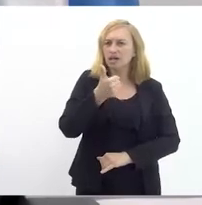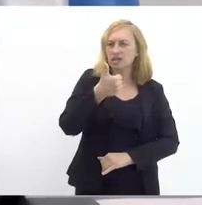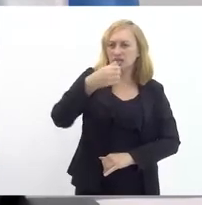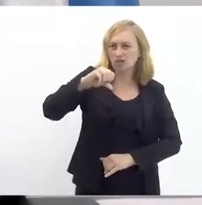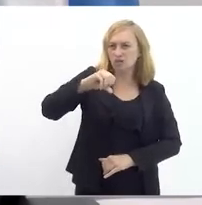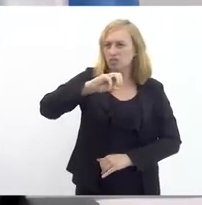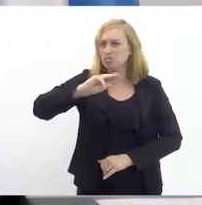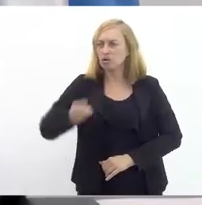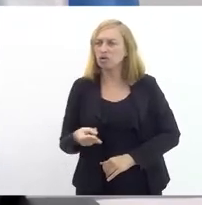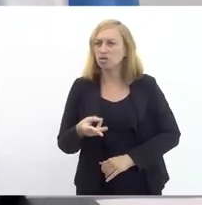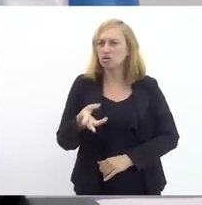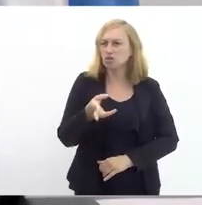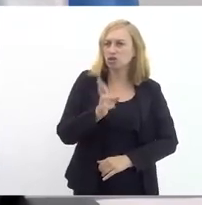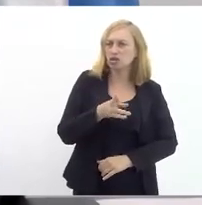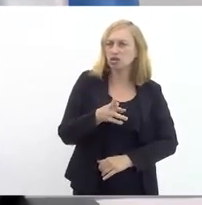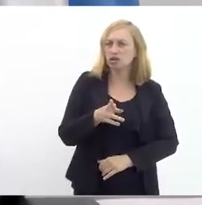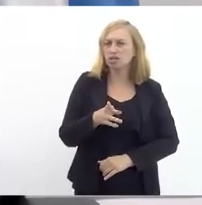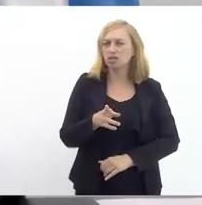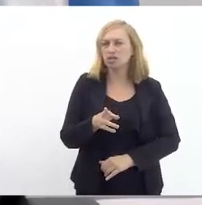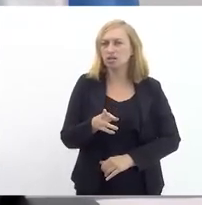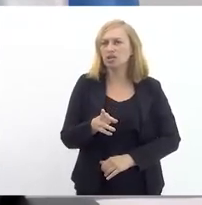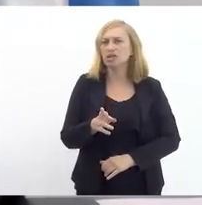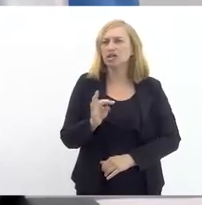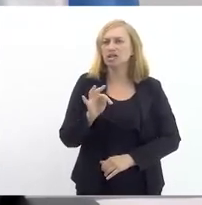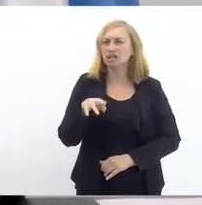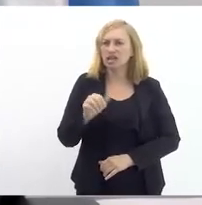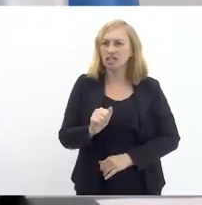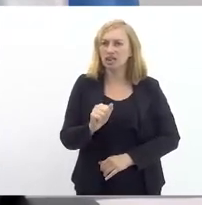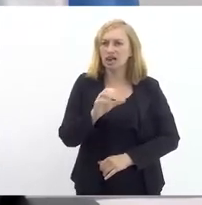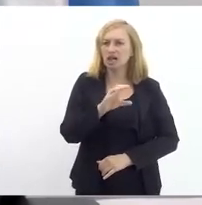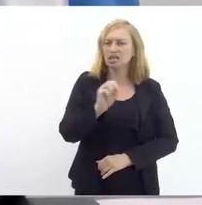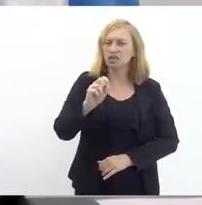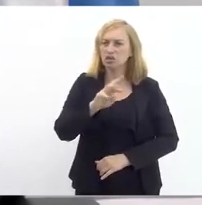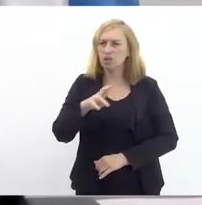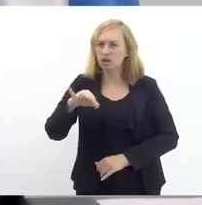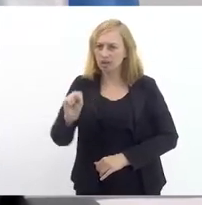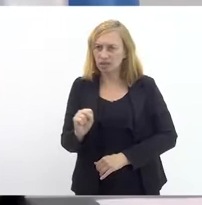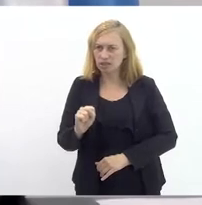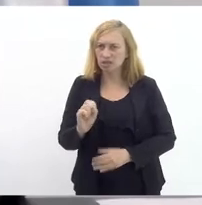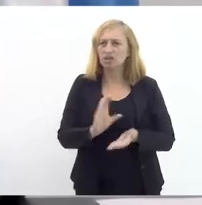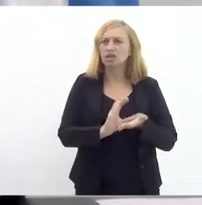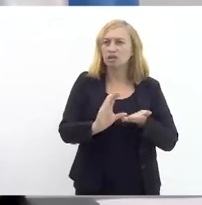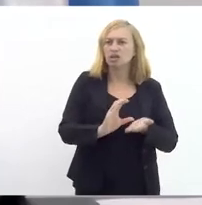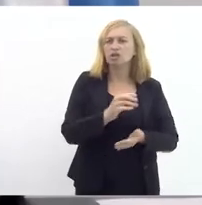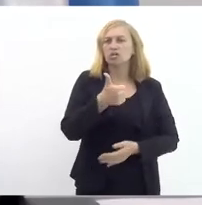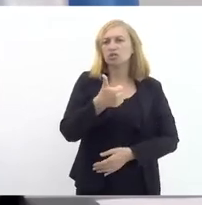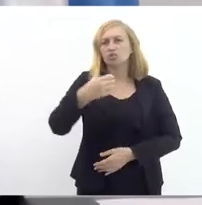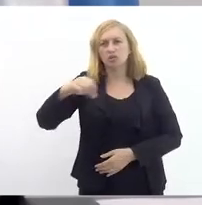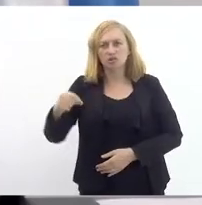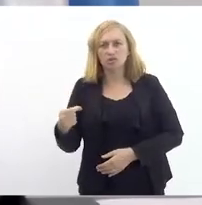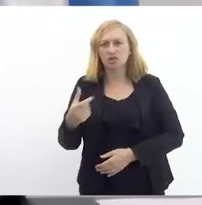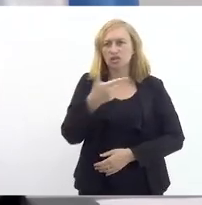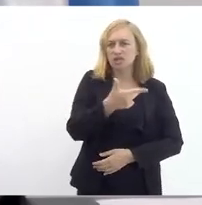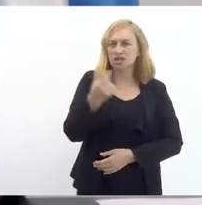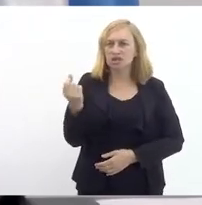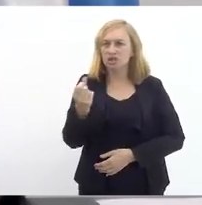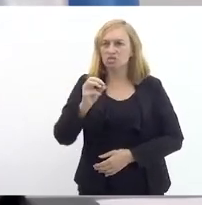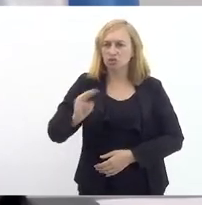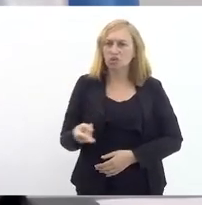de receitas complementares. Chamadas receitas acessórias. Acessórias, isso. E em 2020, 16 milhões e 800.